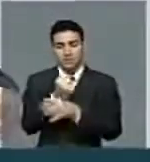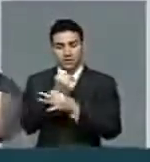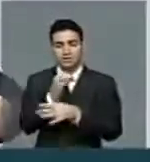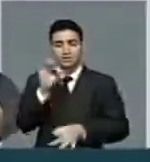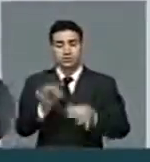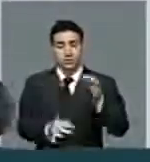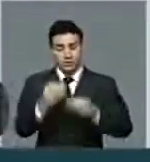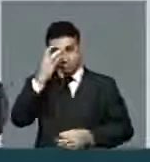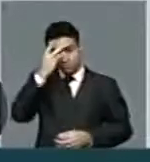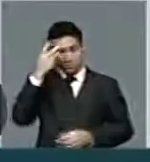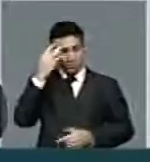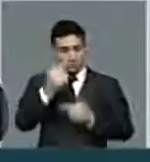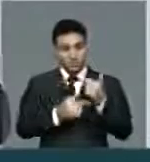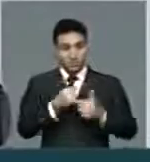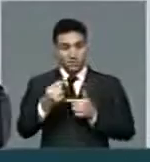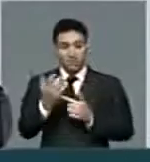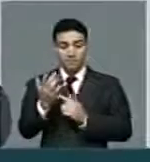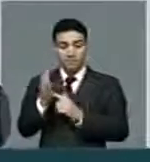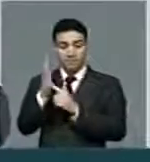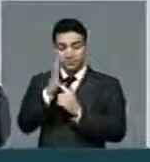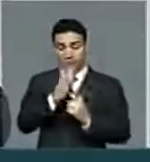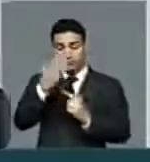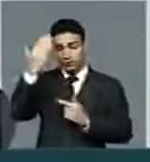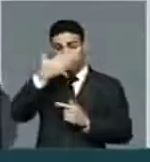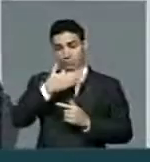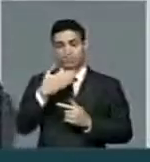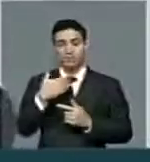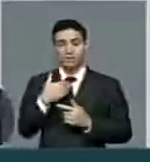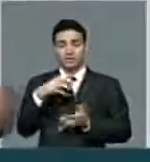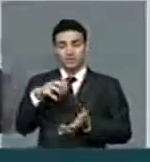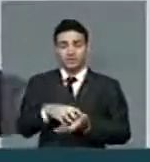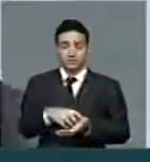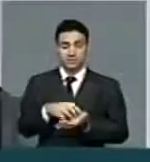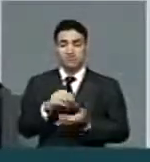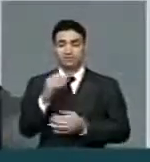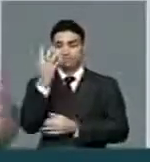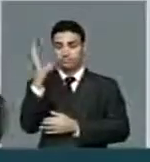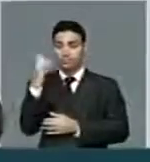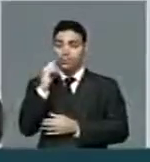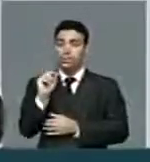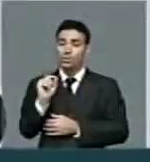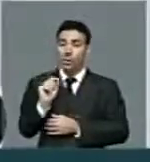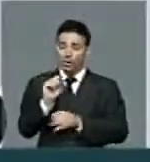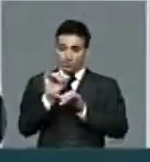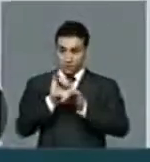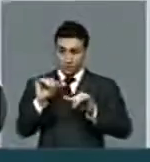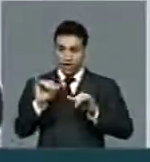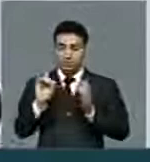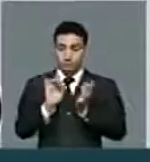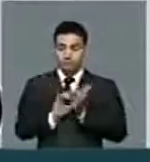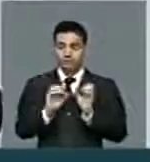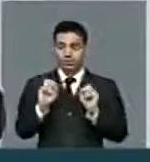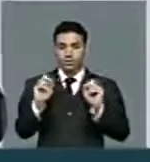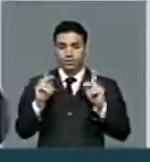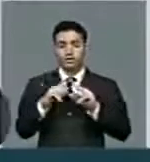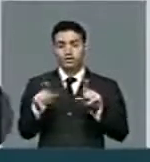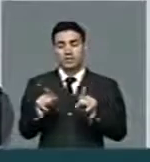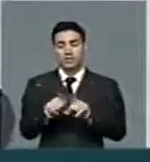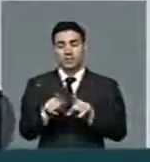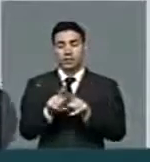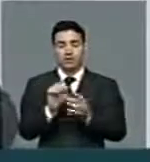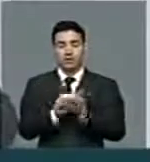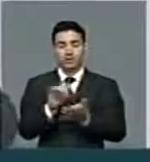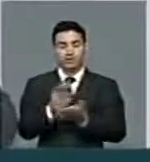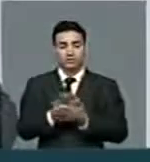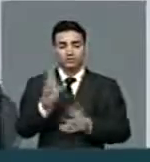produtor rural, o demonstrativo de confirmação pelo órgão ambiental de que o que ele declarou está ok, e o registro público, a